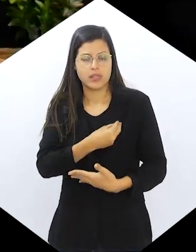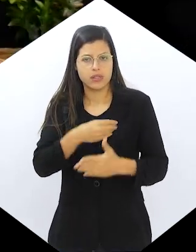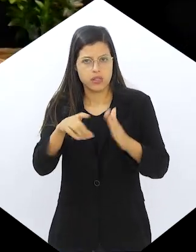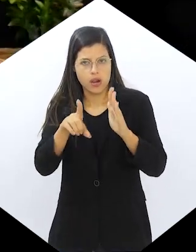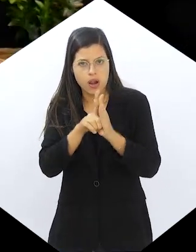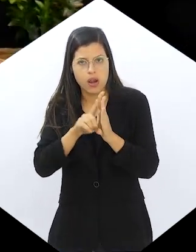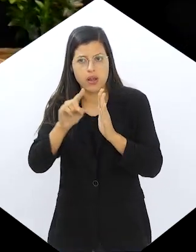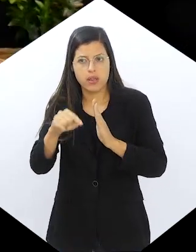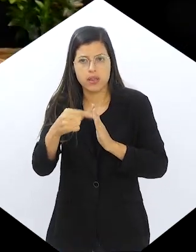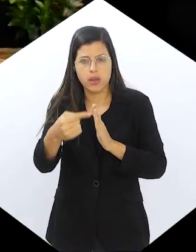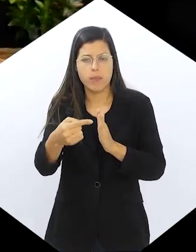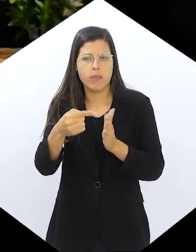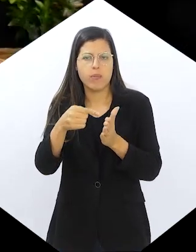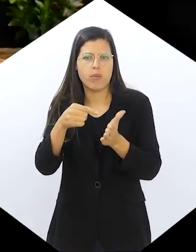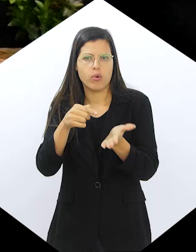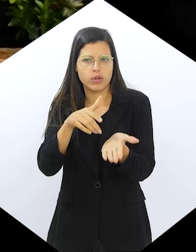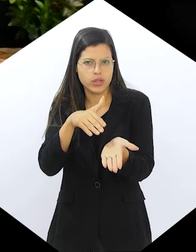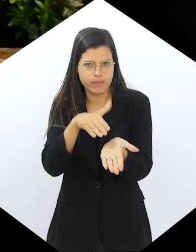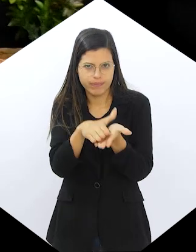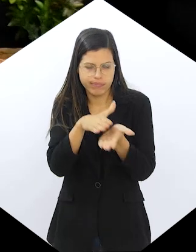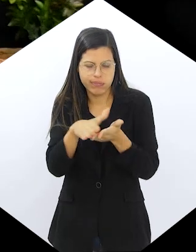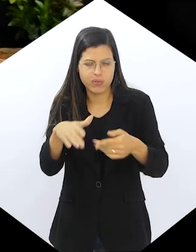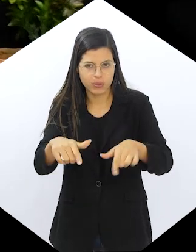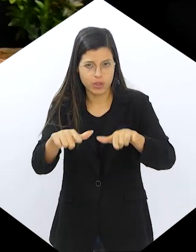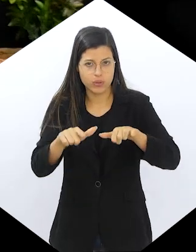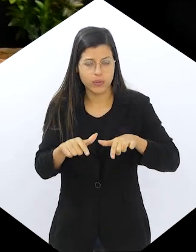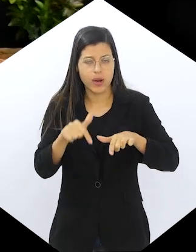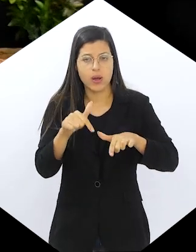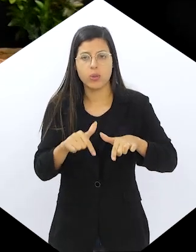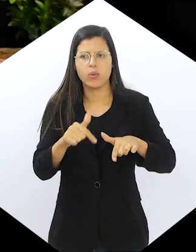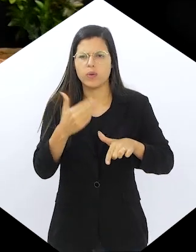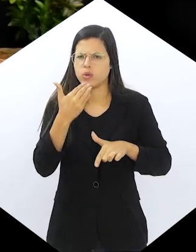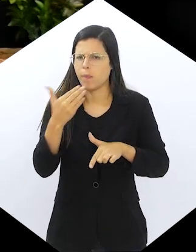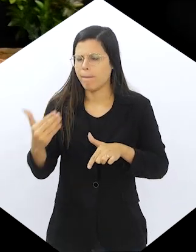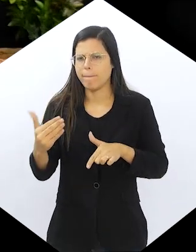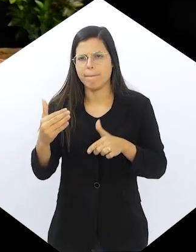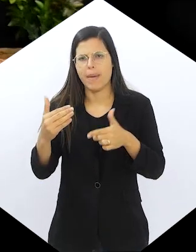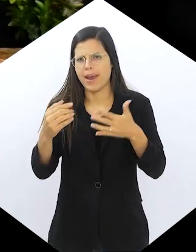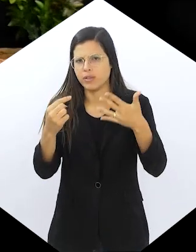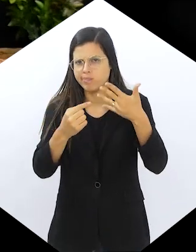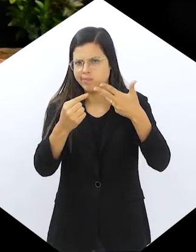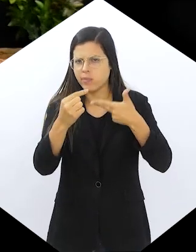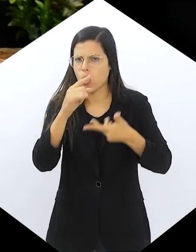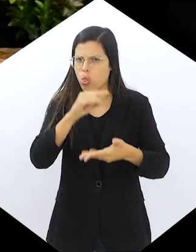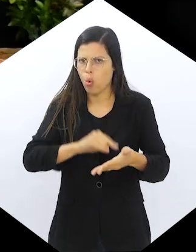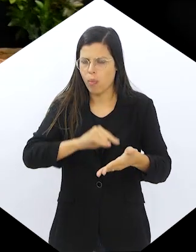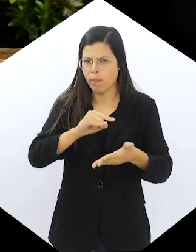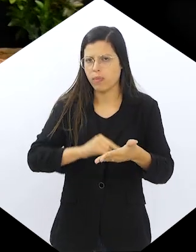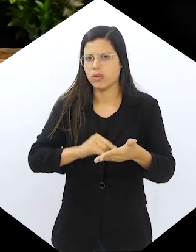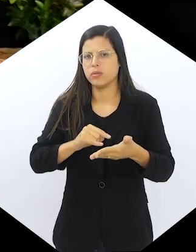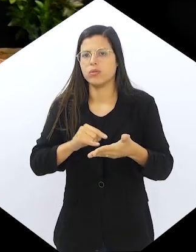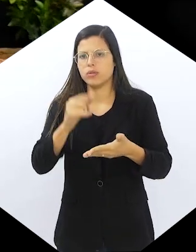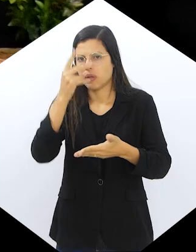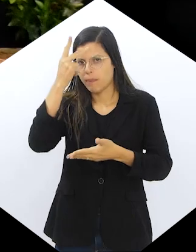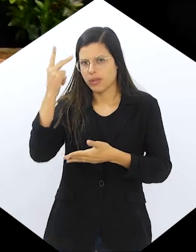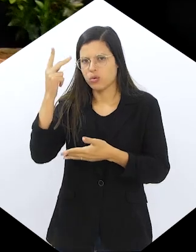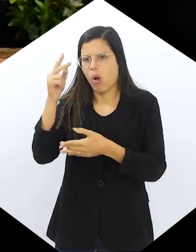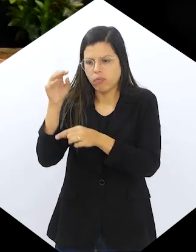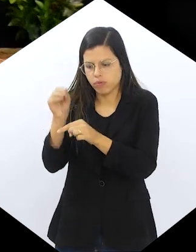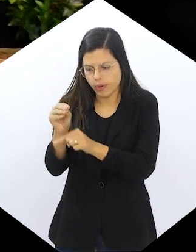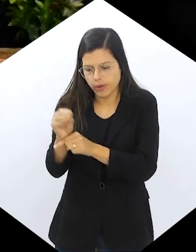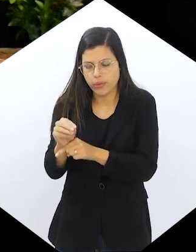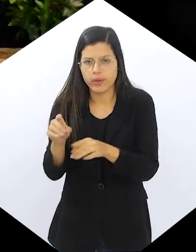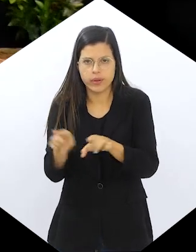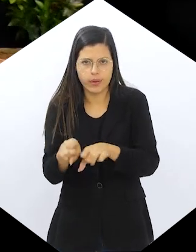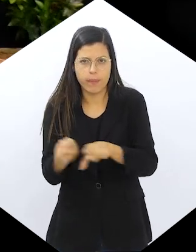para depois começar a emitir os certificados. Então, a gente pede uma série de documentos, a gente pede tanto os documentos do tutor como do